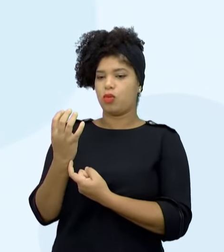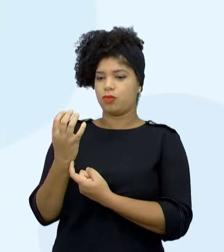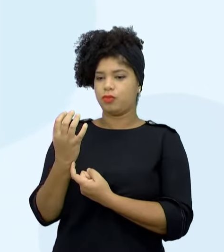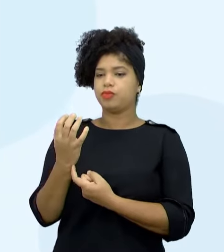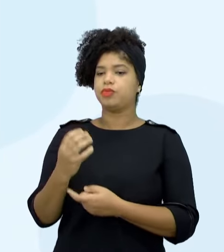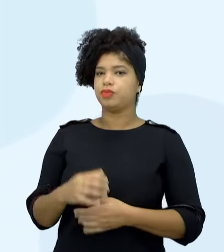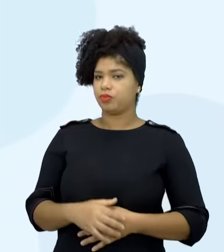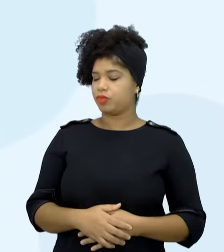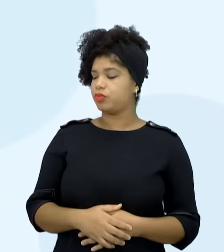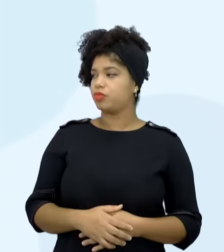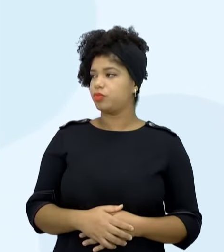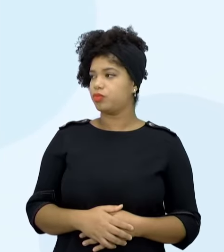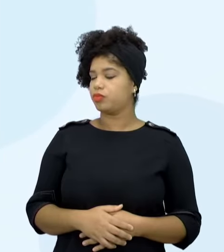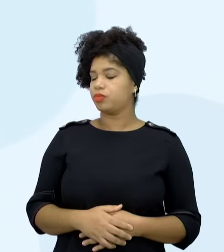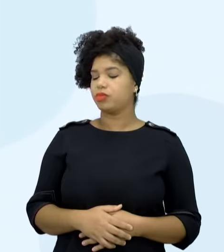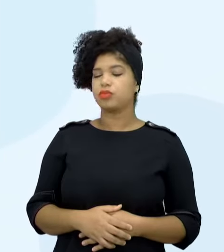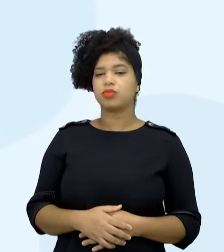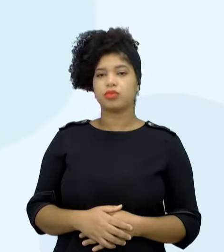de